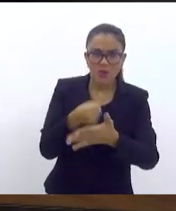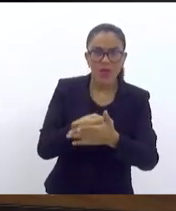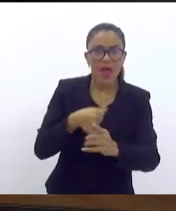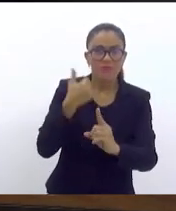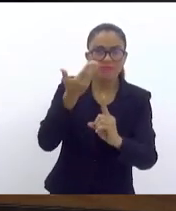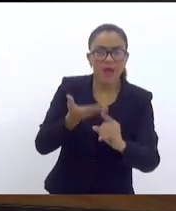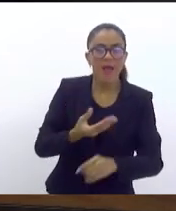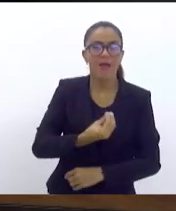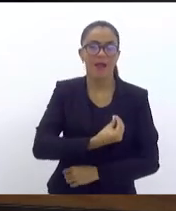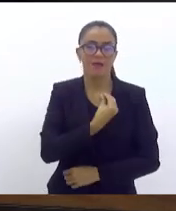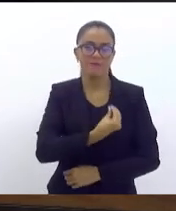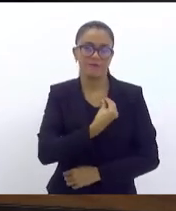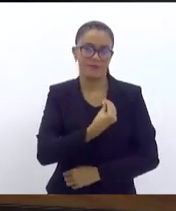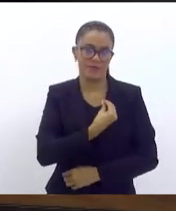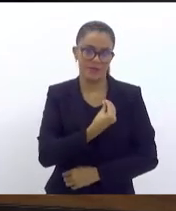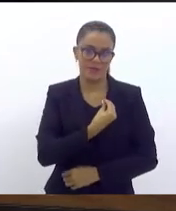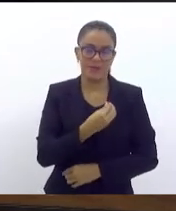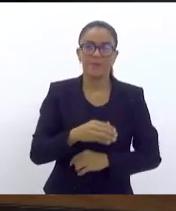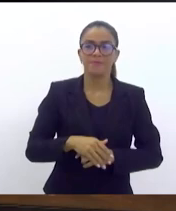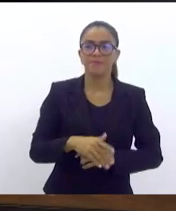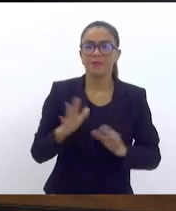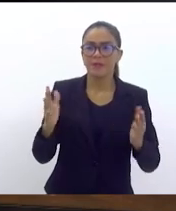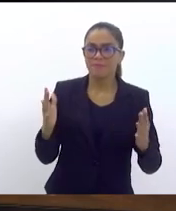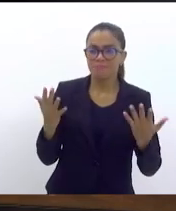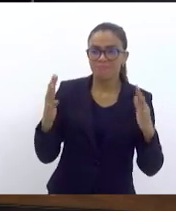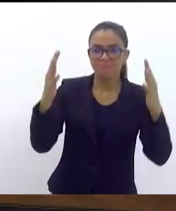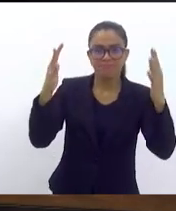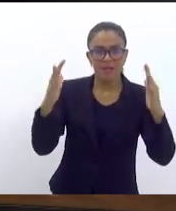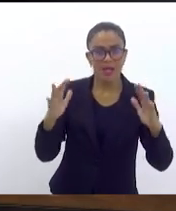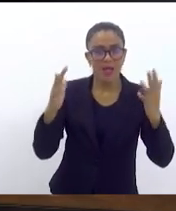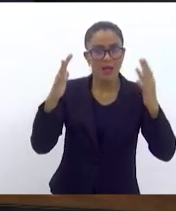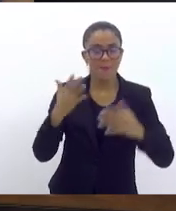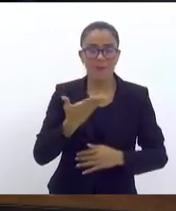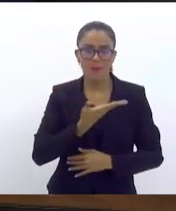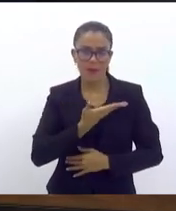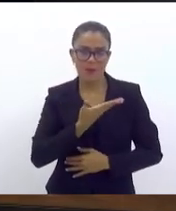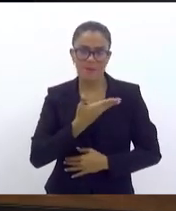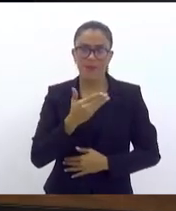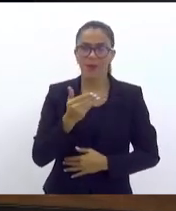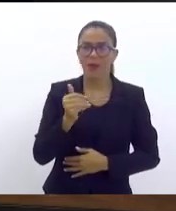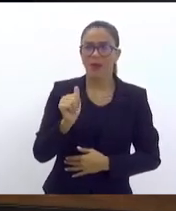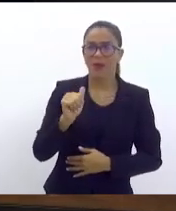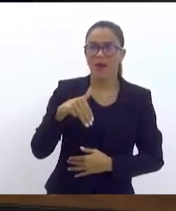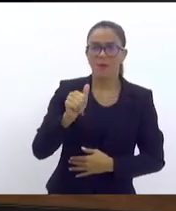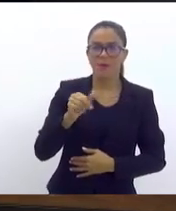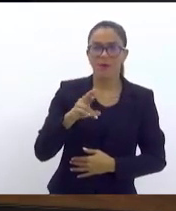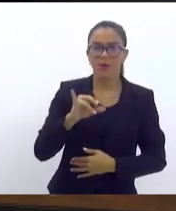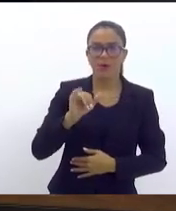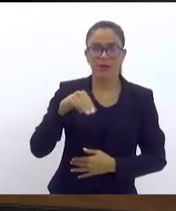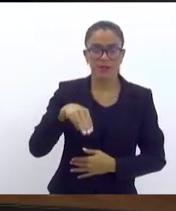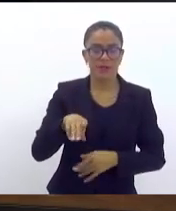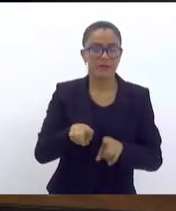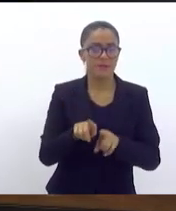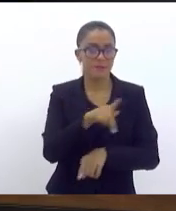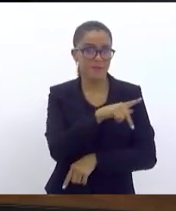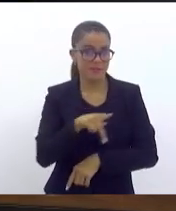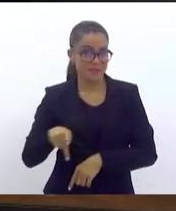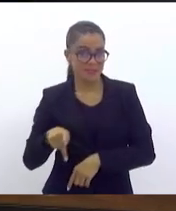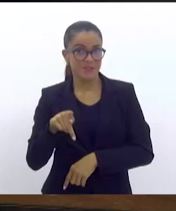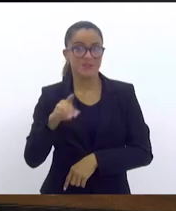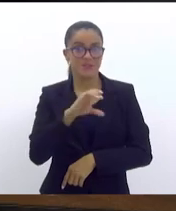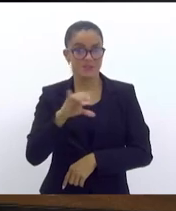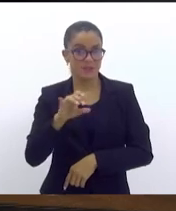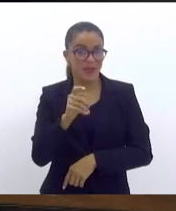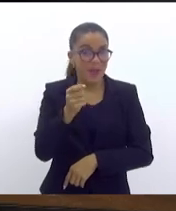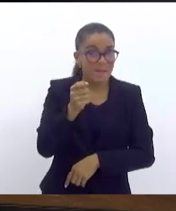em todas as suas instâncias então eu quero saudá-los saudar meu amigo Rodrigo Amorim Deputado meu presidente também da ccj que vou